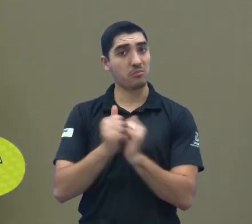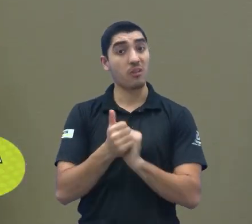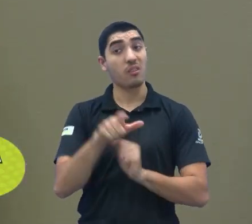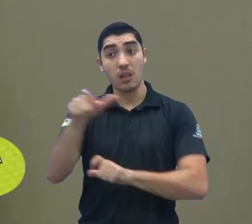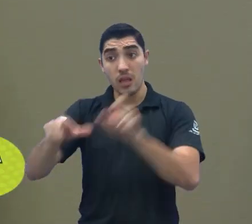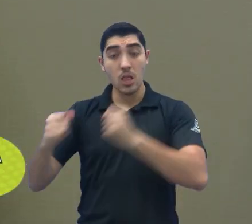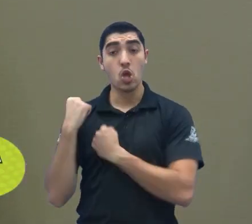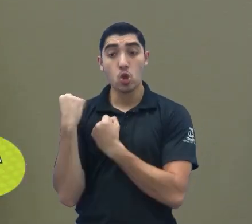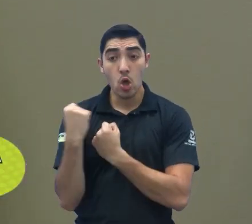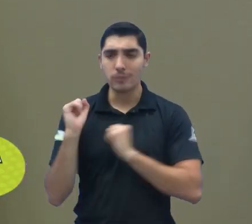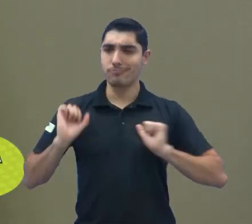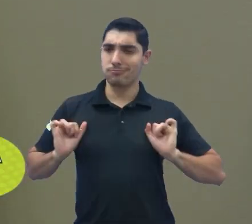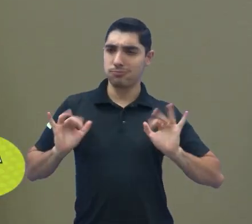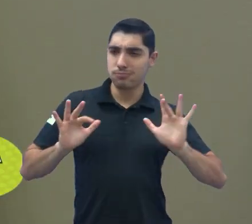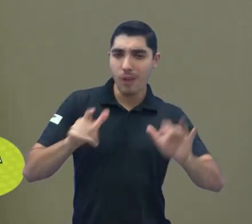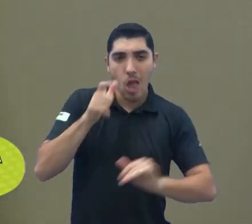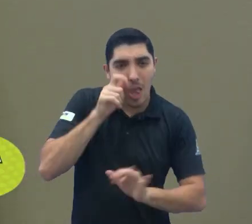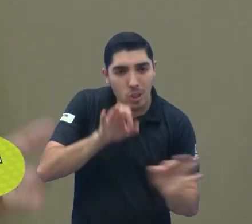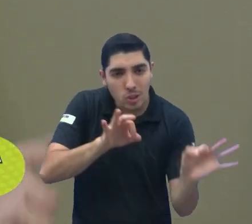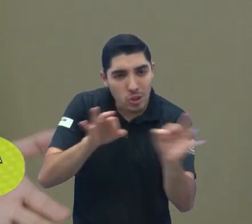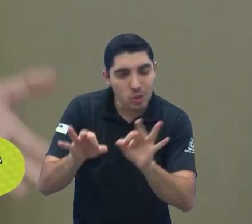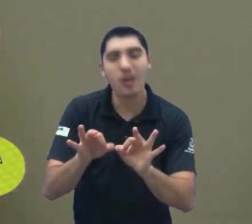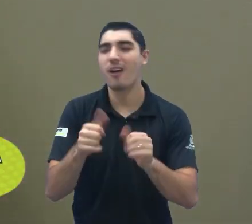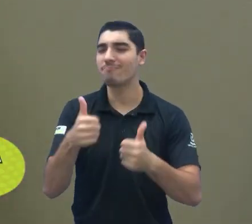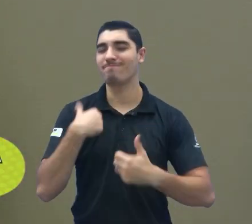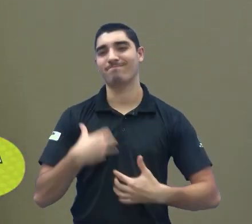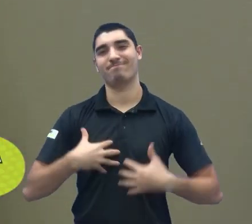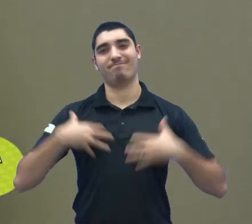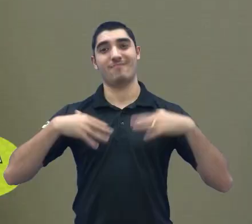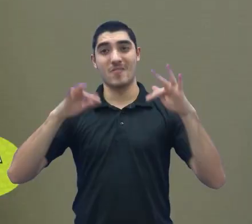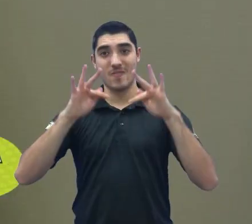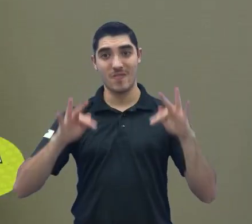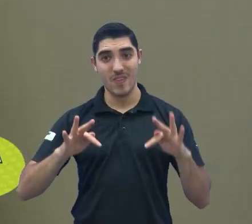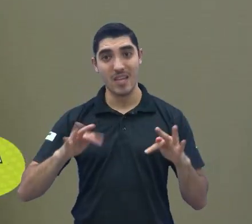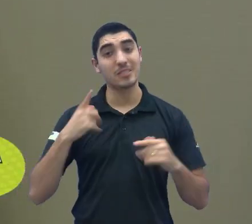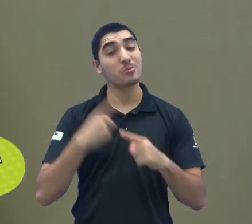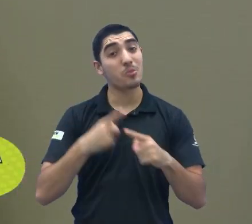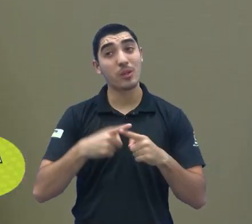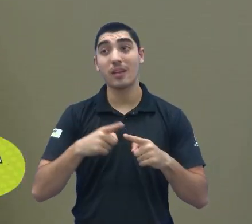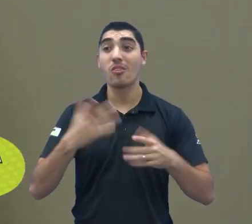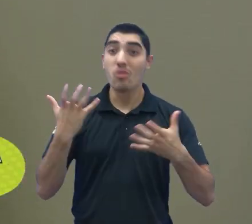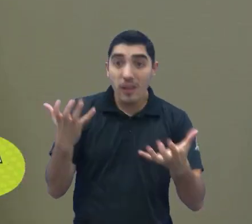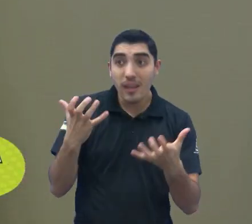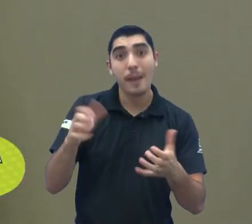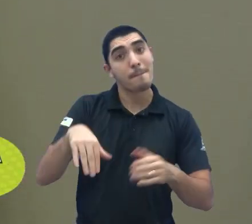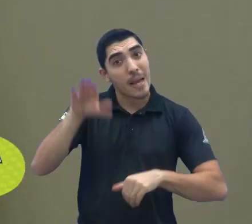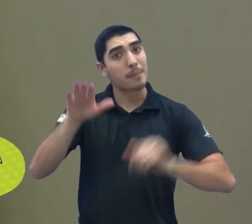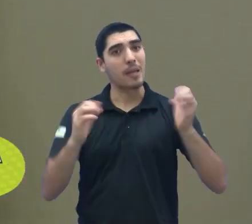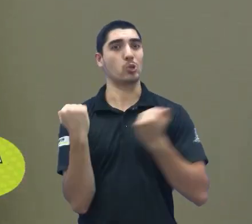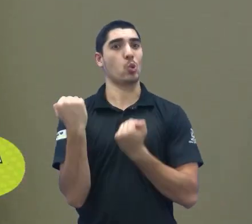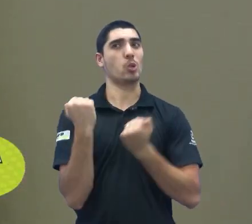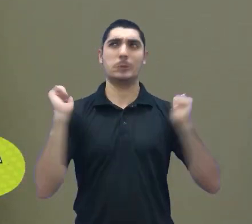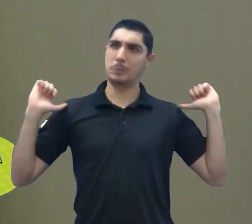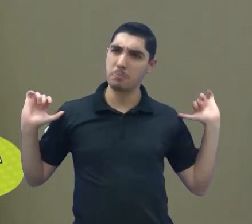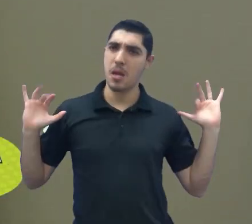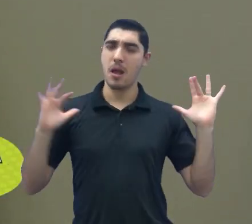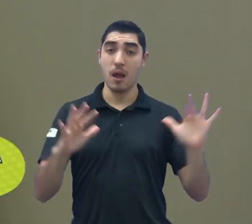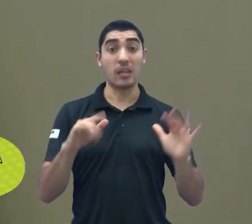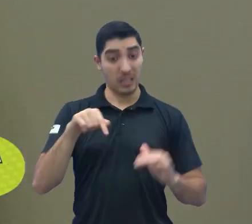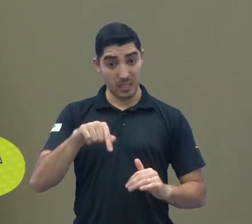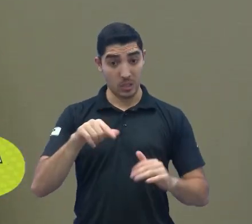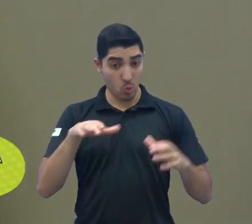ginásio e acompanhar, já nos deixa muito feliz, porque a gente trabalha para entregar isso. E pode esperar um time aí bem forte em